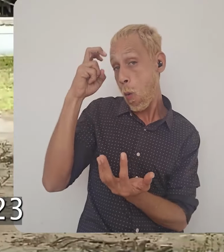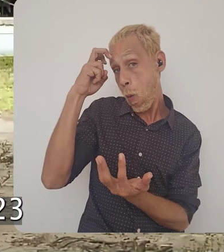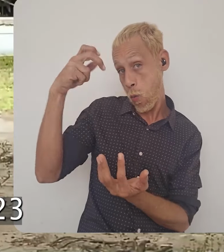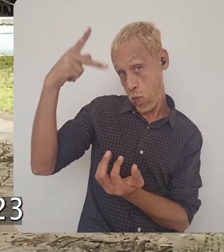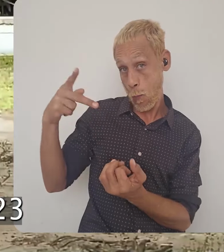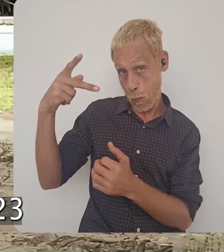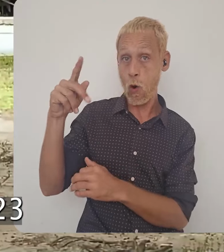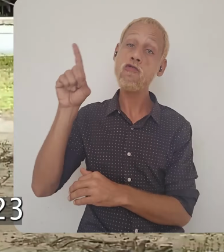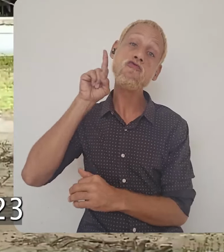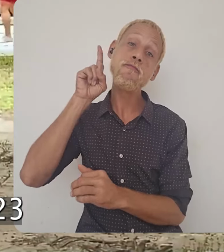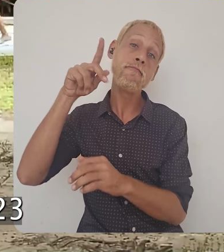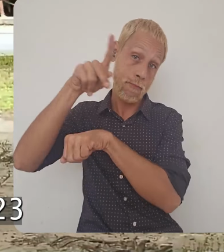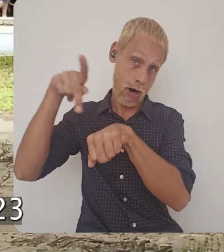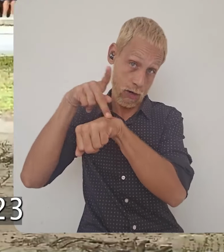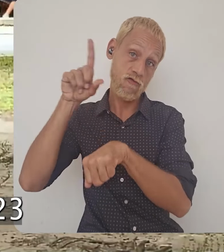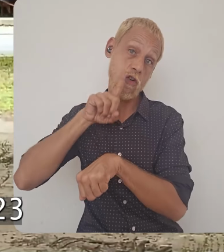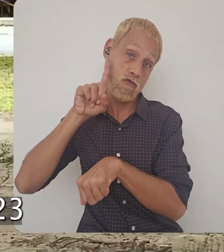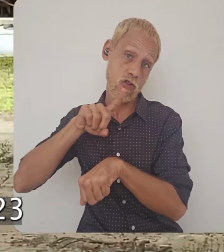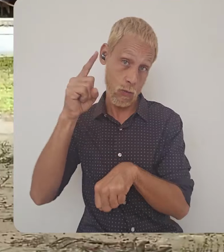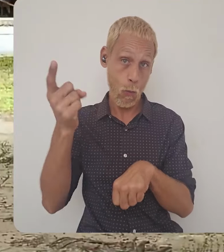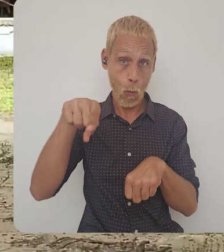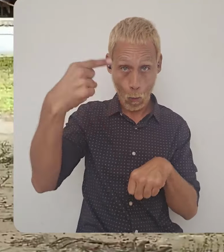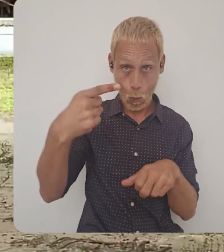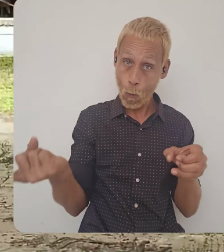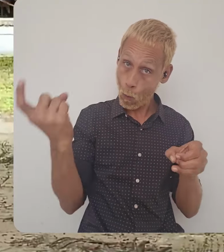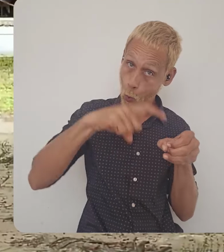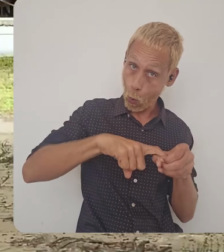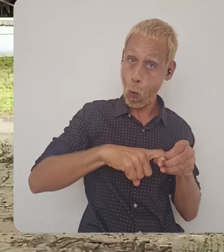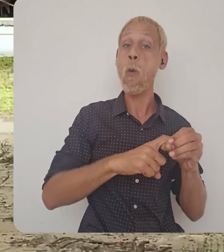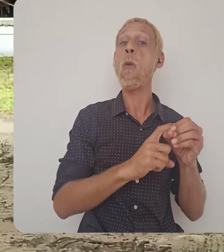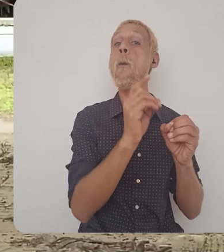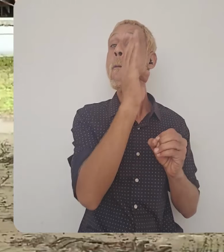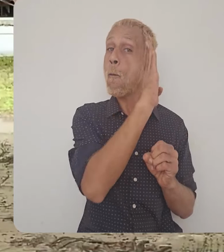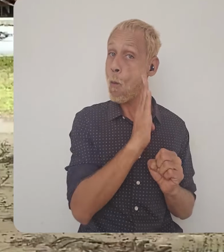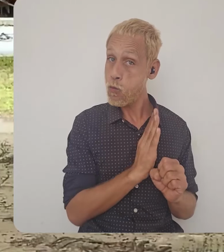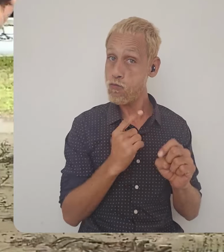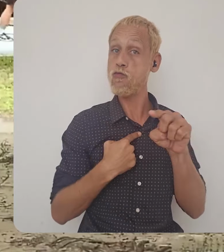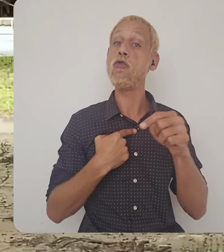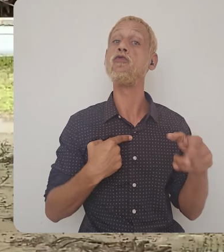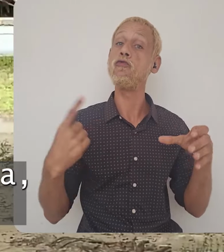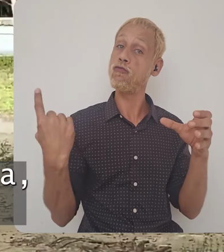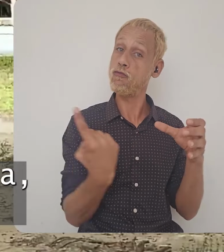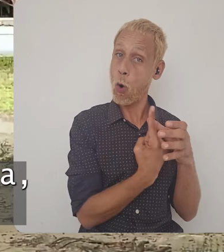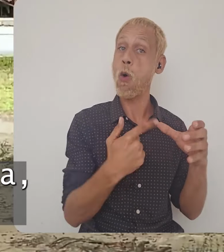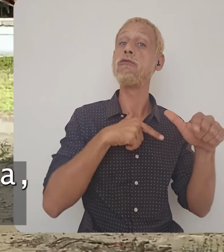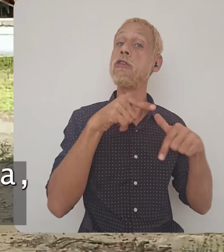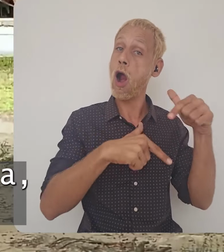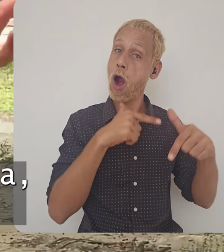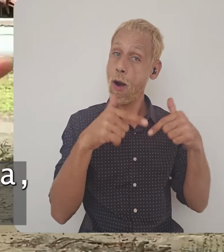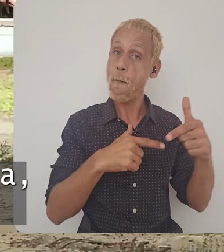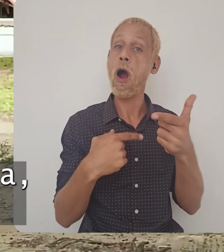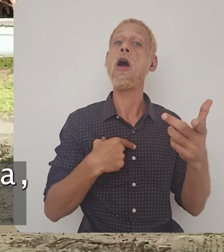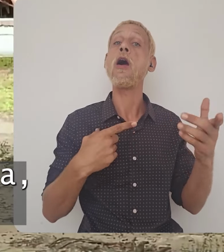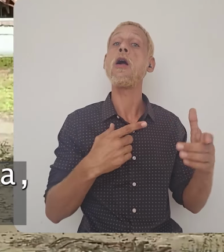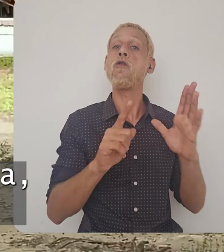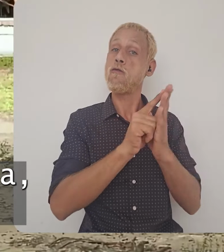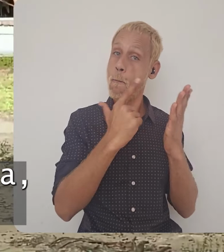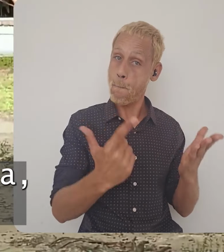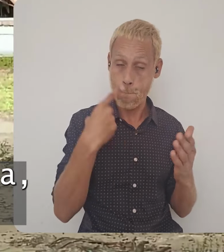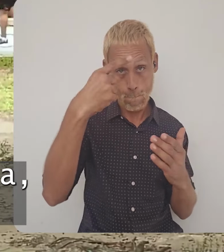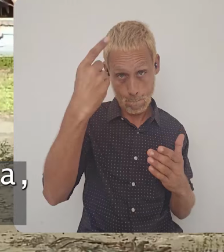Gilberto Freire volta ao Brasil em 1923 e assume um cargo formal no Diário de Pernambuco. Nesse cargo, subordinado à família